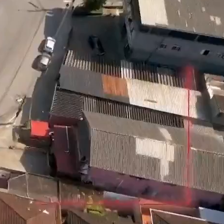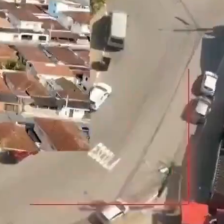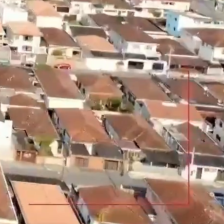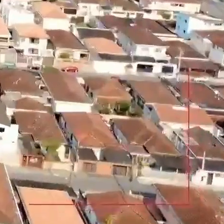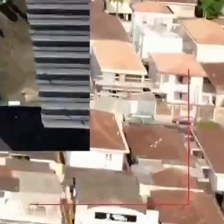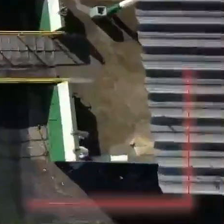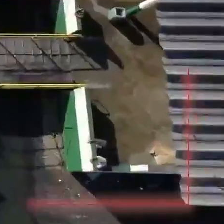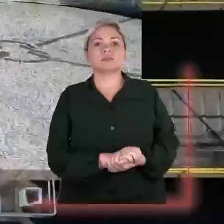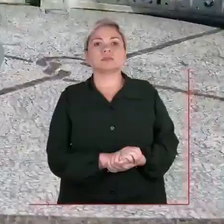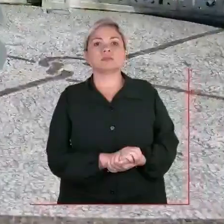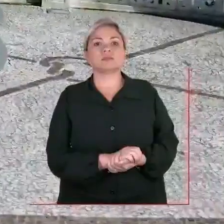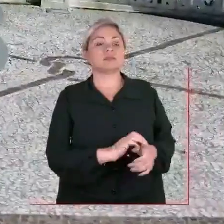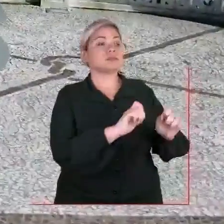da